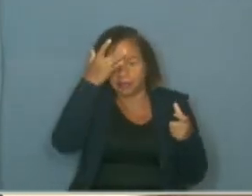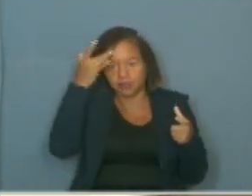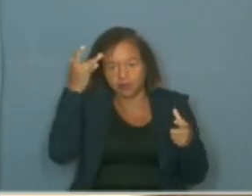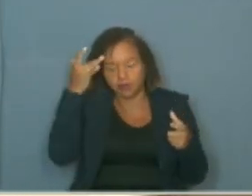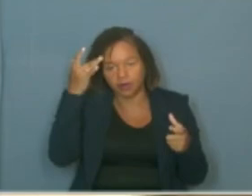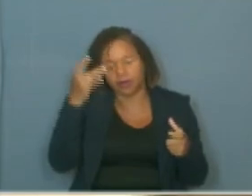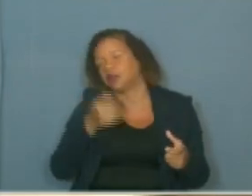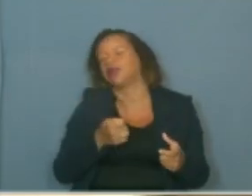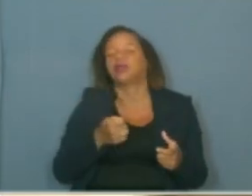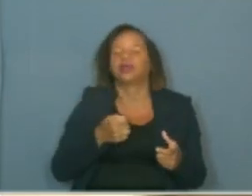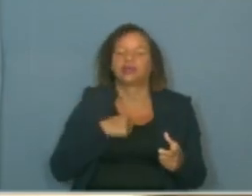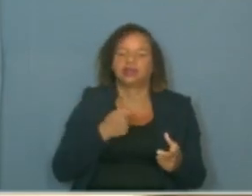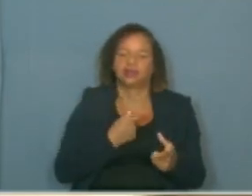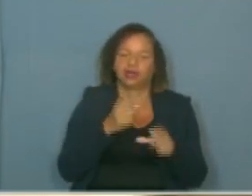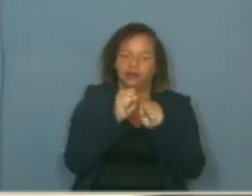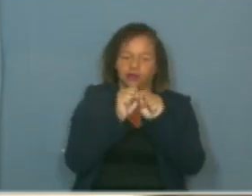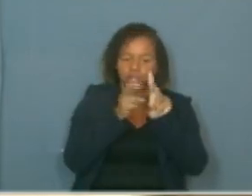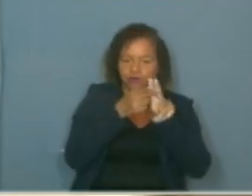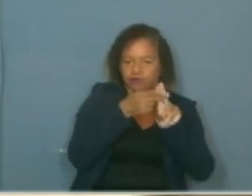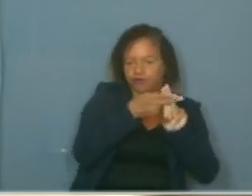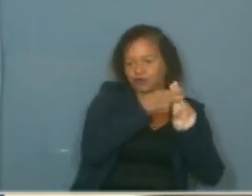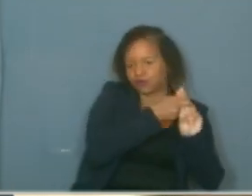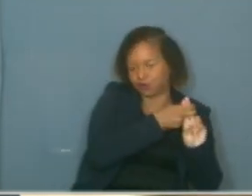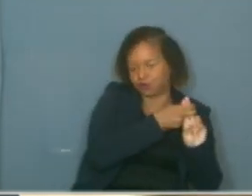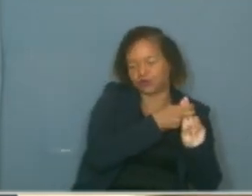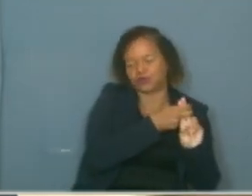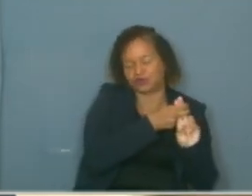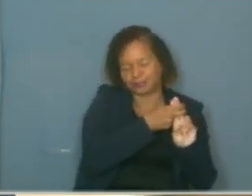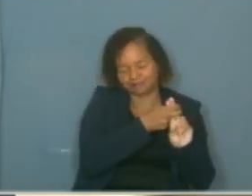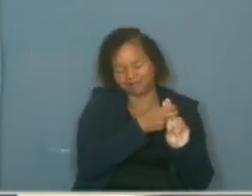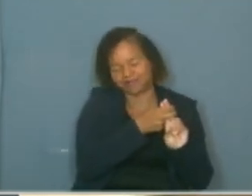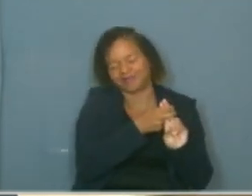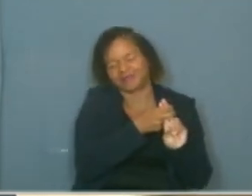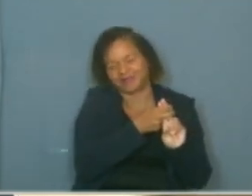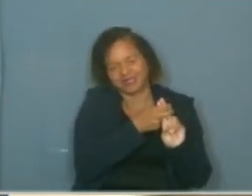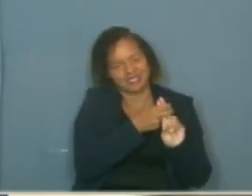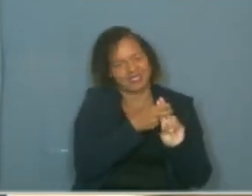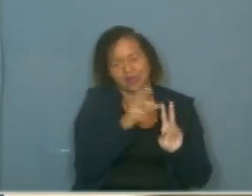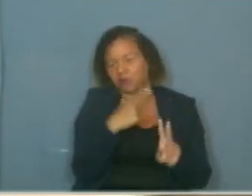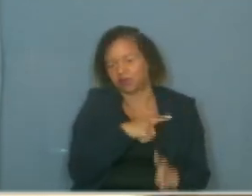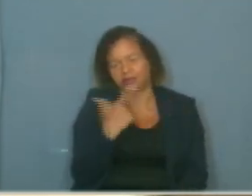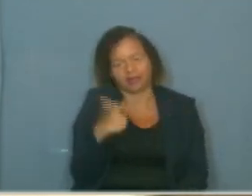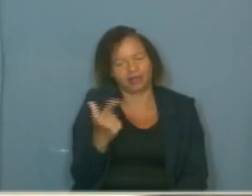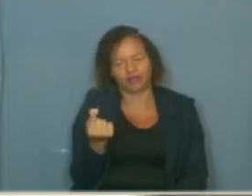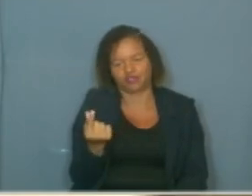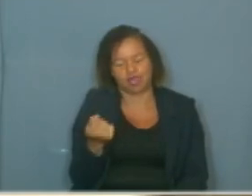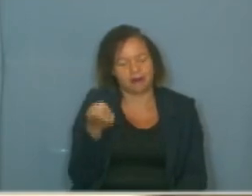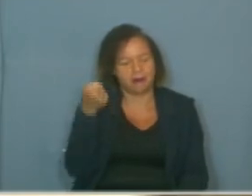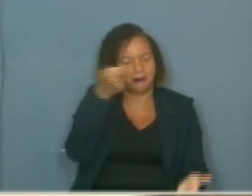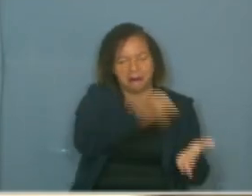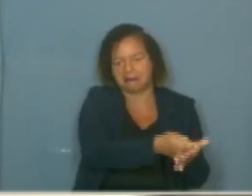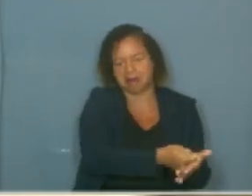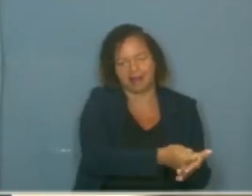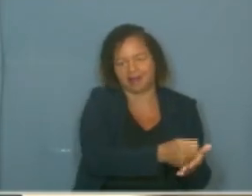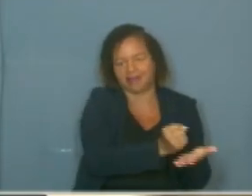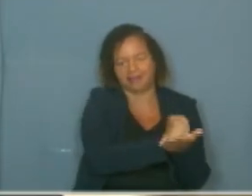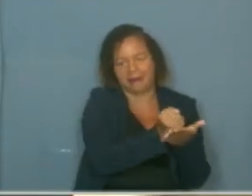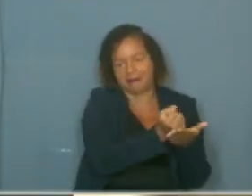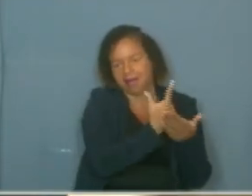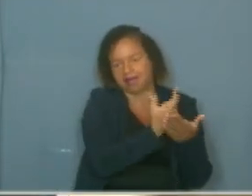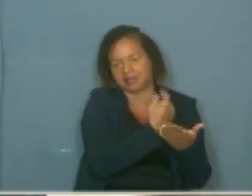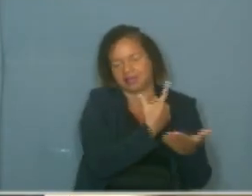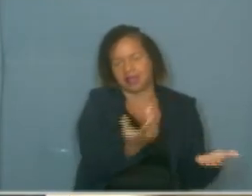que conta com o Sistema Único de Saúde, que conta com o SUS, e não tem dinheiro para simplesmente chegar na farmácia e comprar,